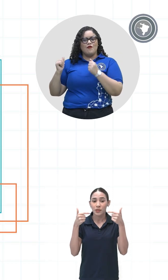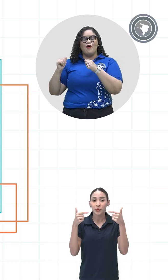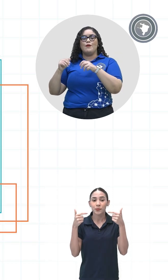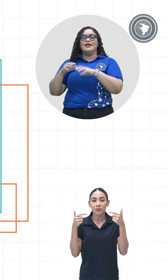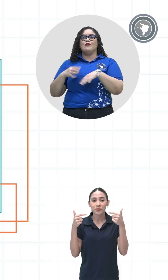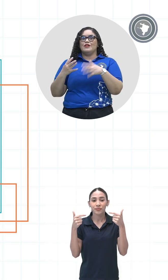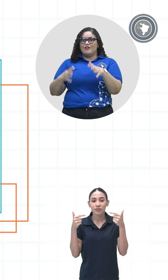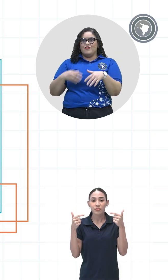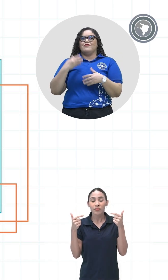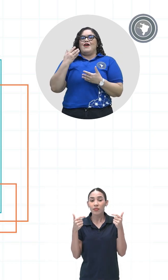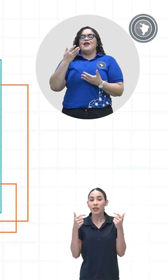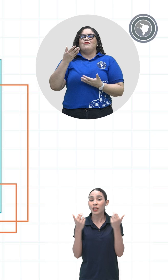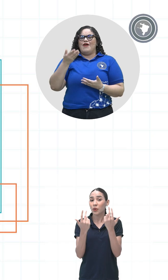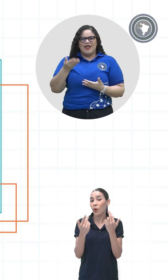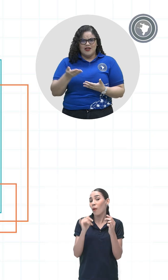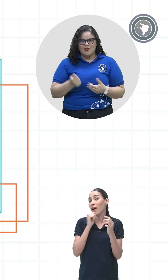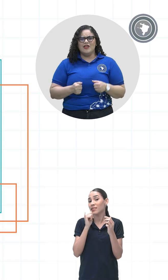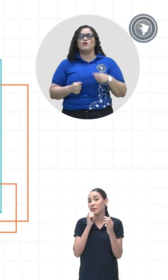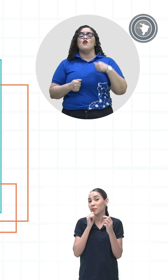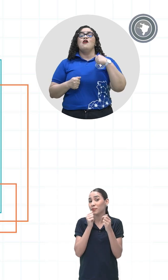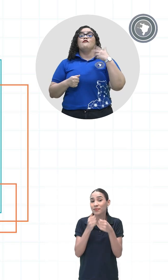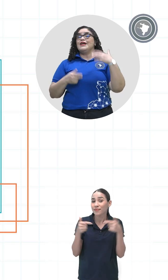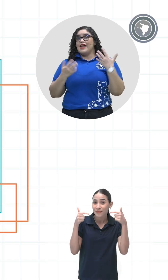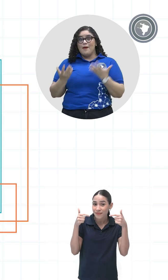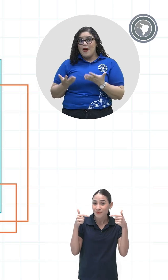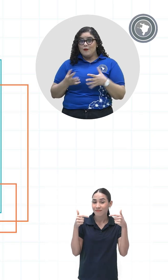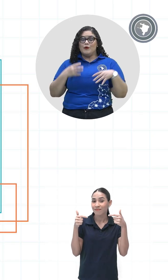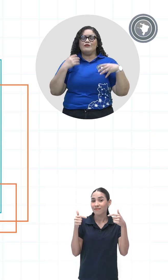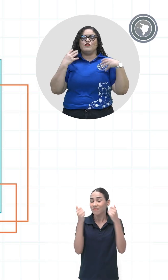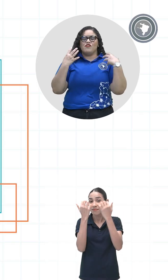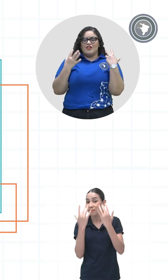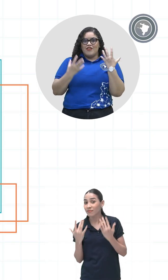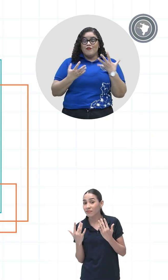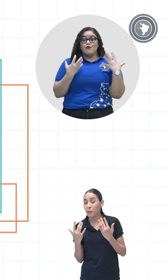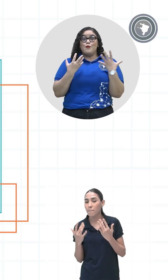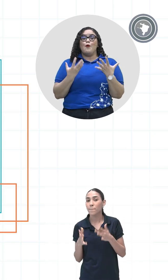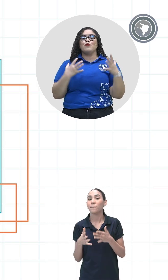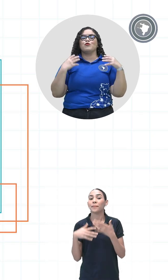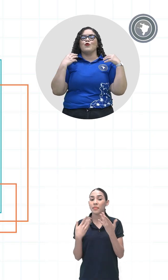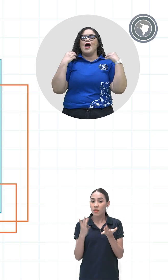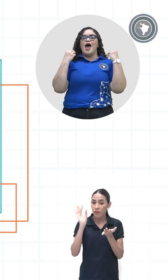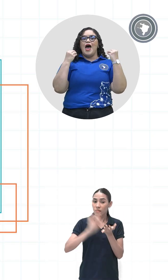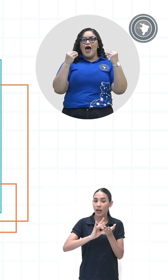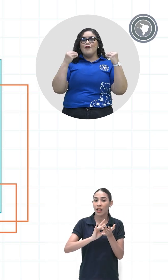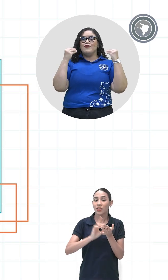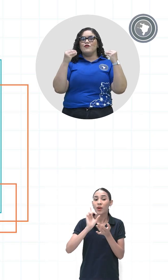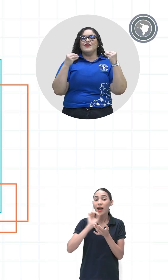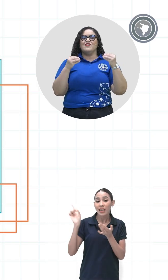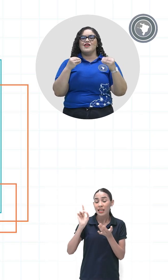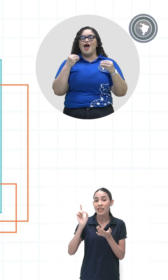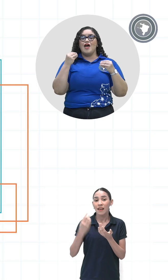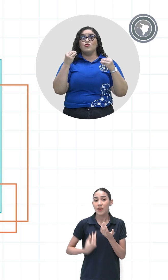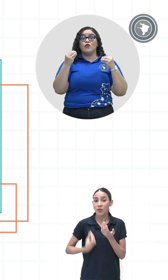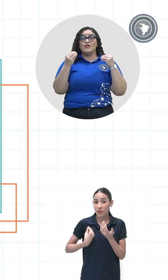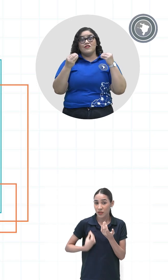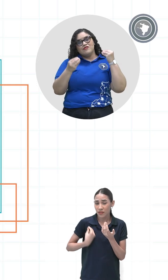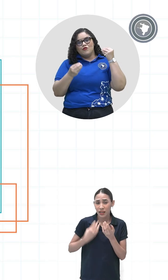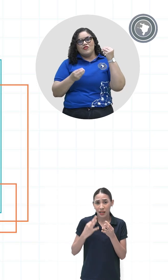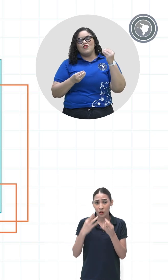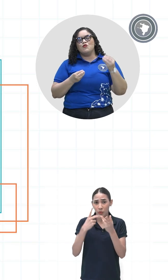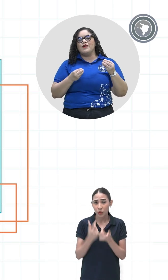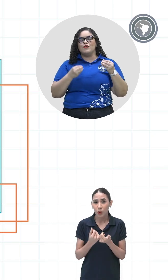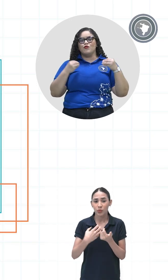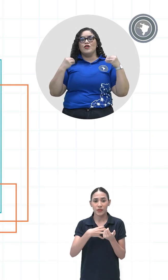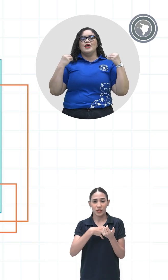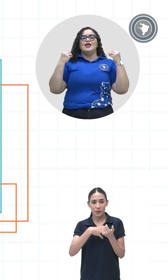Da mesma forma ali, quando ele diz vai rir o riso, vai derramar o pranto, ou seja, ele está disposto a vivenciar todos